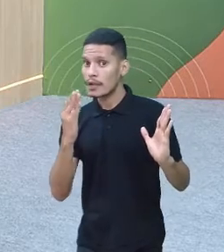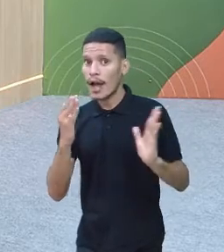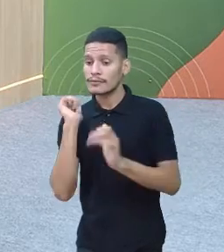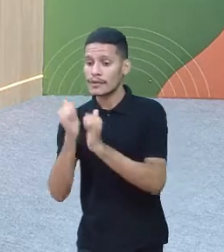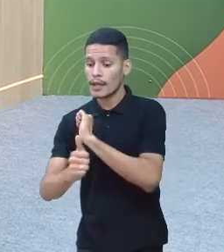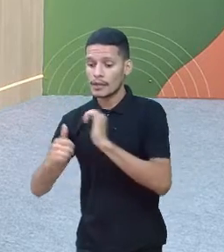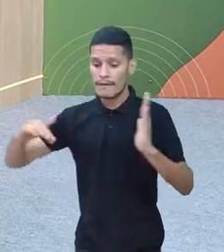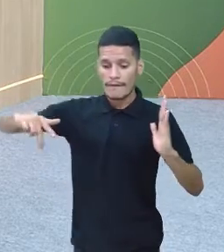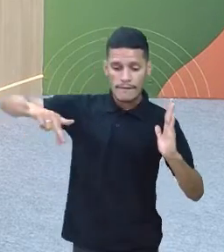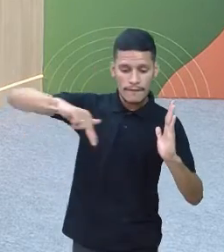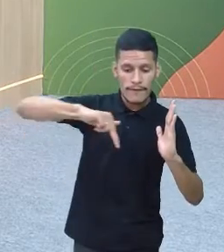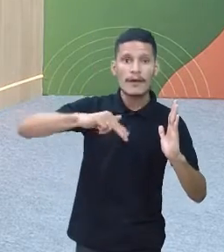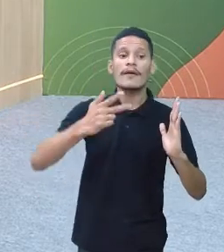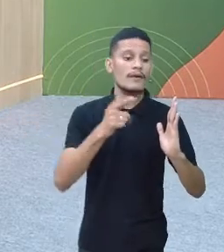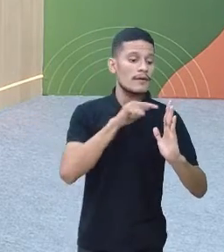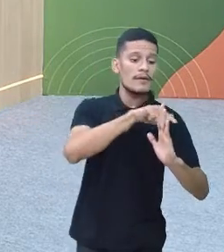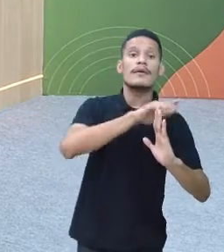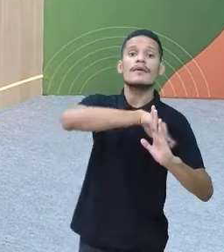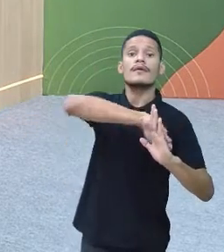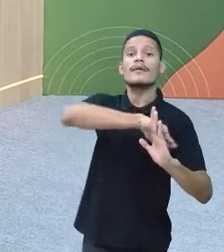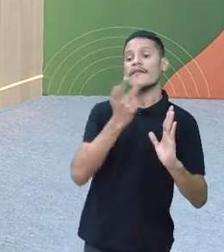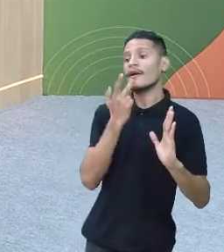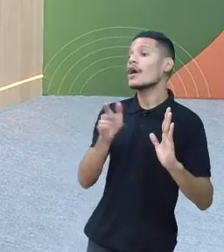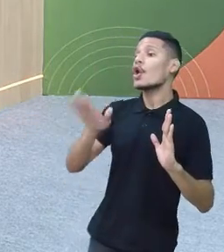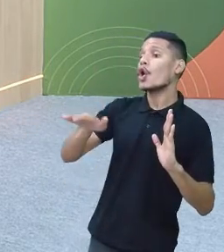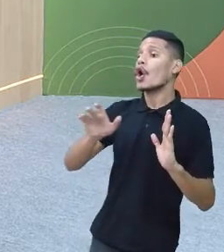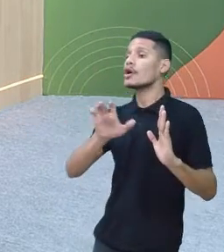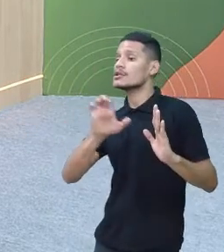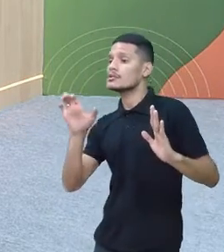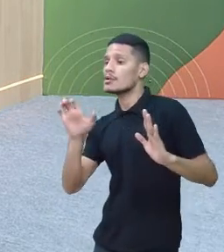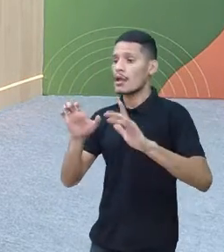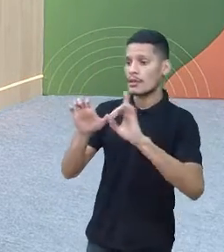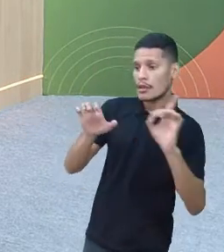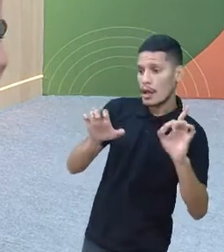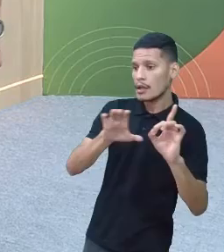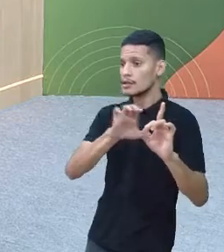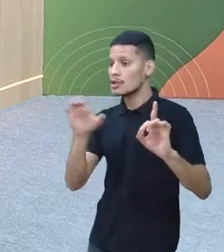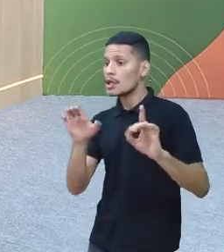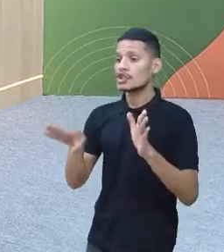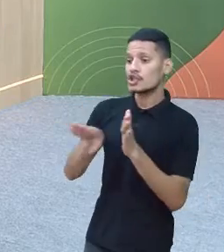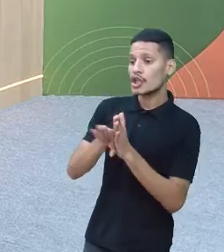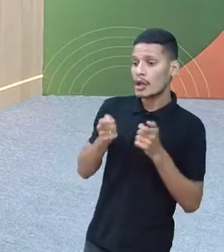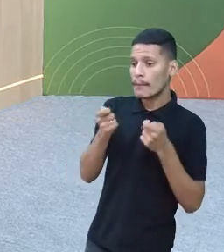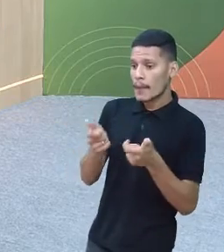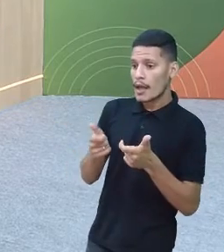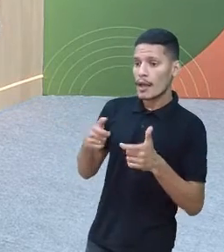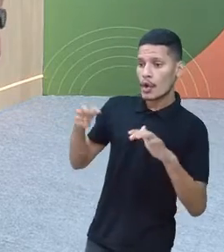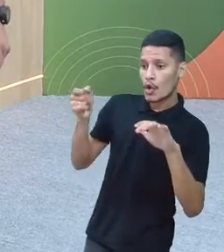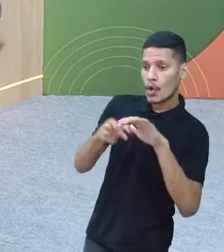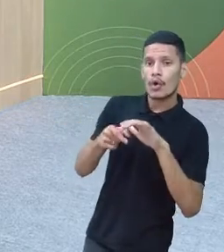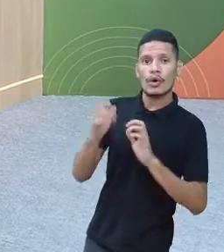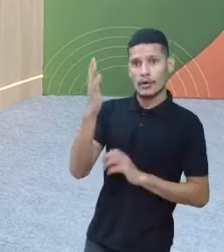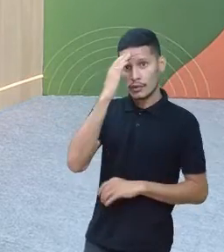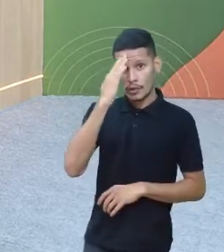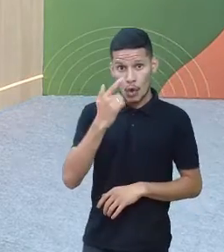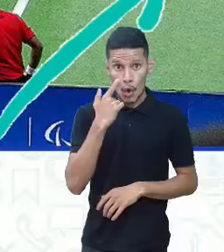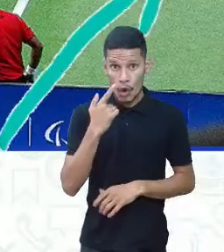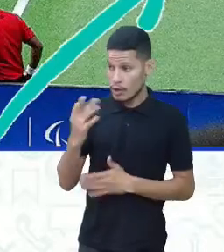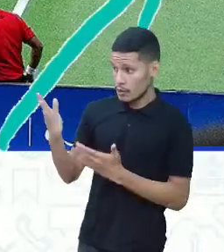dizendo esquerda, direita, tá chegando tanto. Fala, vai cantando a jogada para ele, né? E ele é esse aqui,